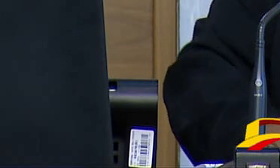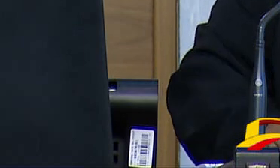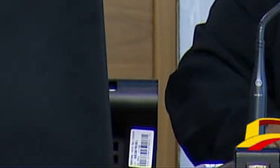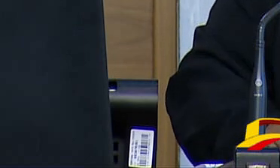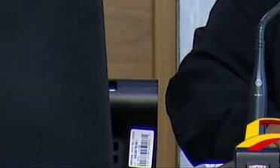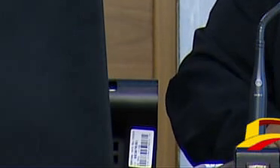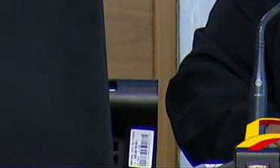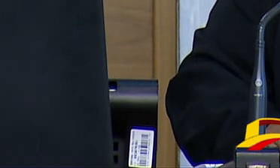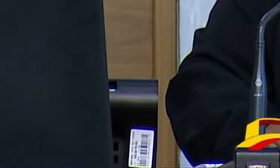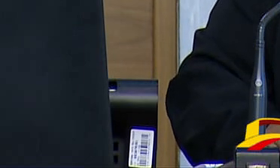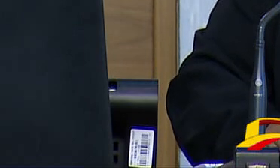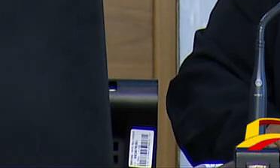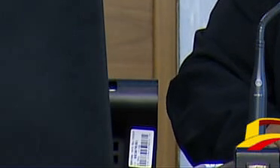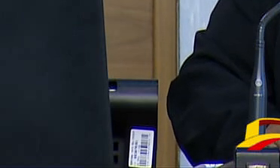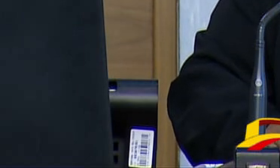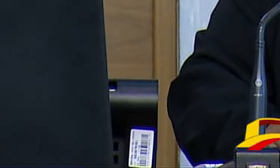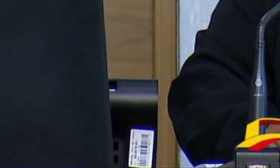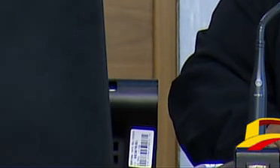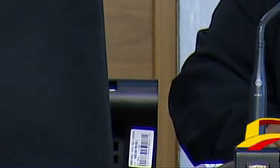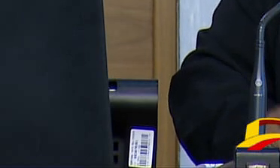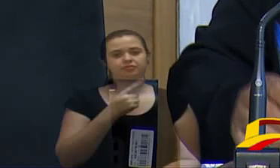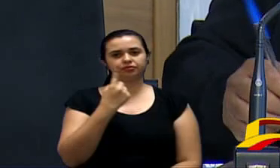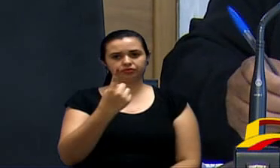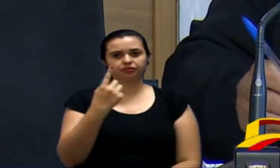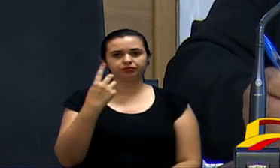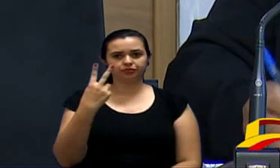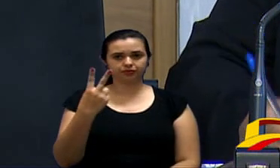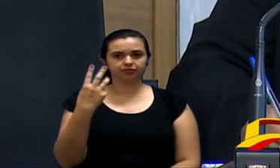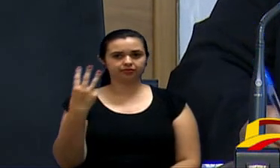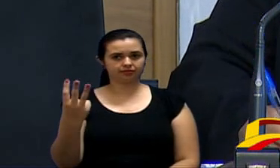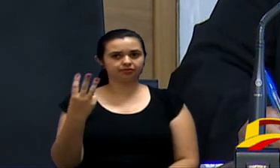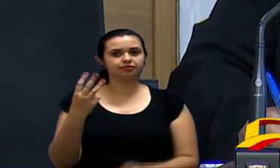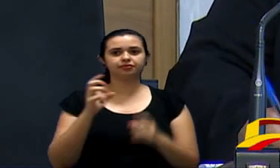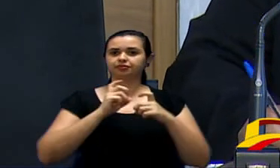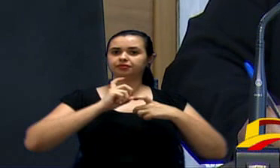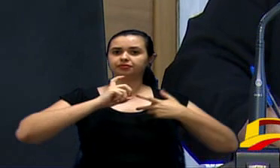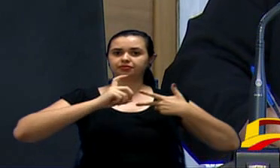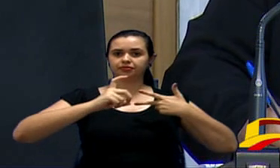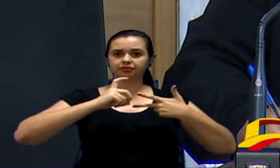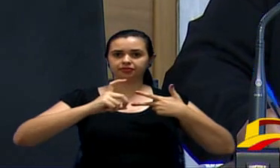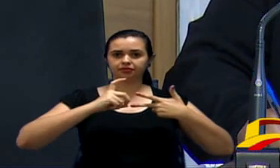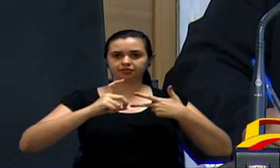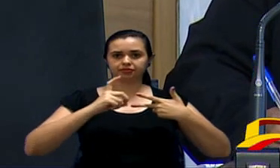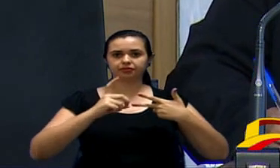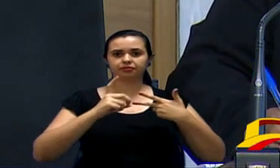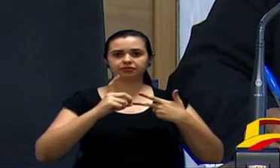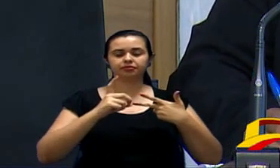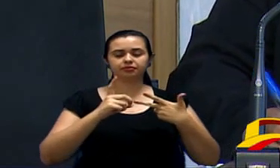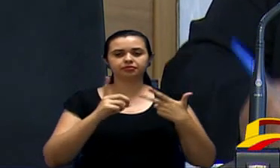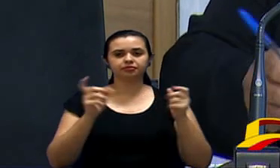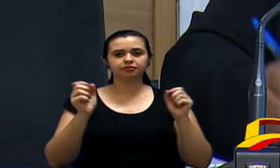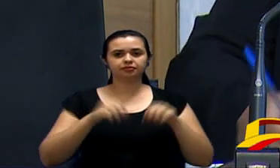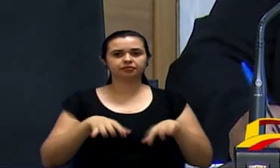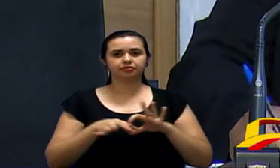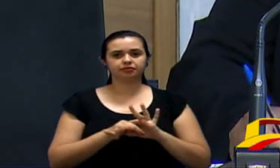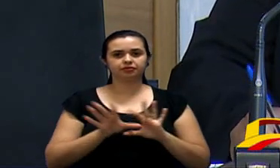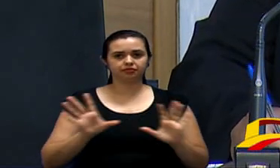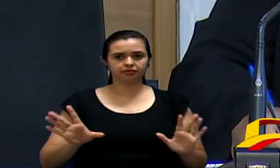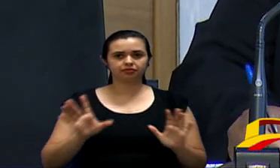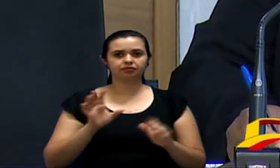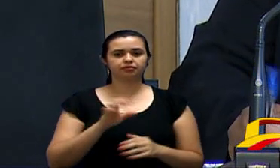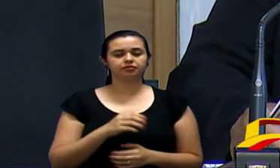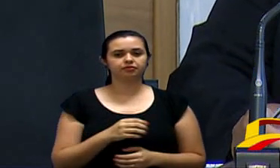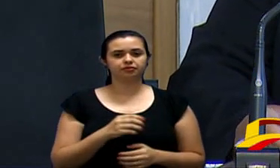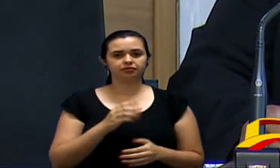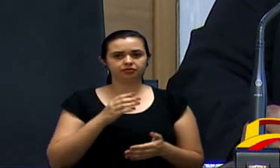aprovado. Projeto de lei 123/2022, do Executivo, que autoriza o município a receber o imóvel do governo do Estado.